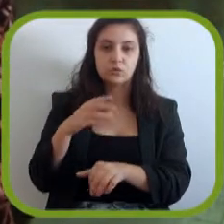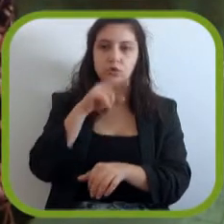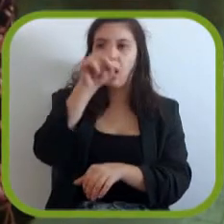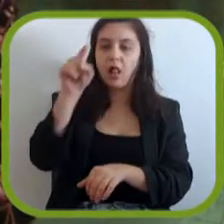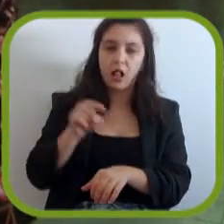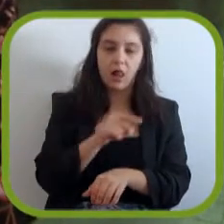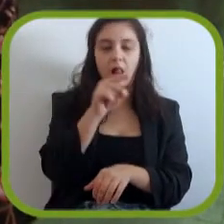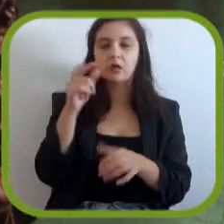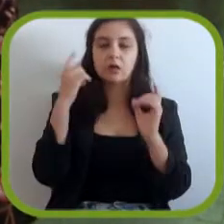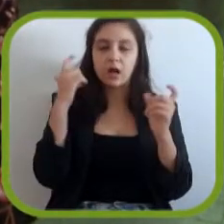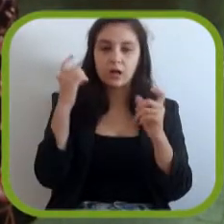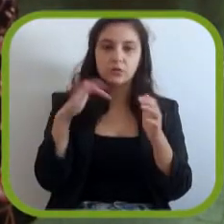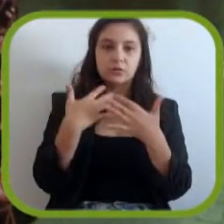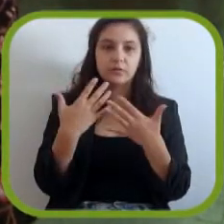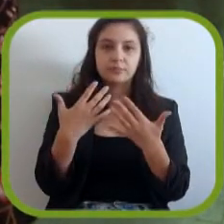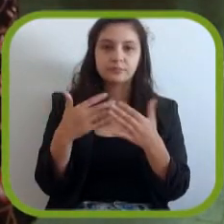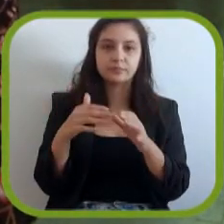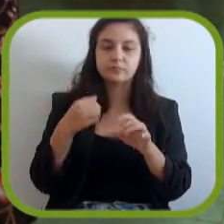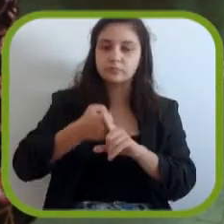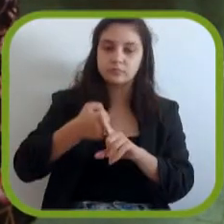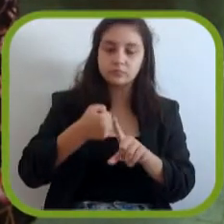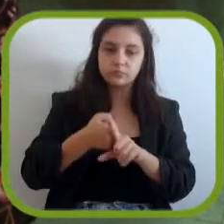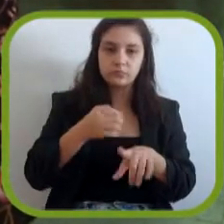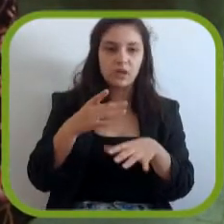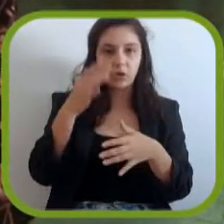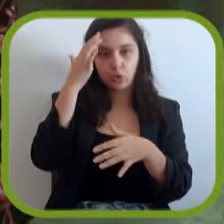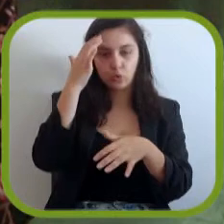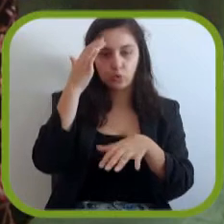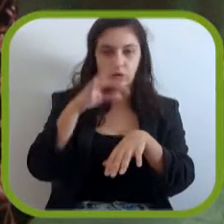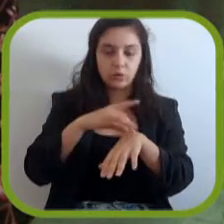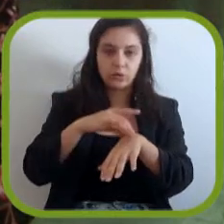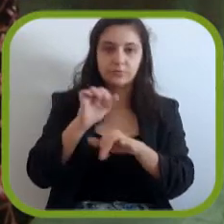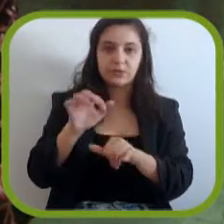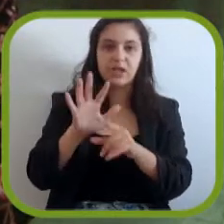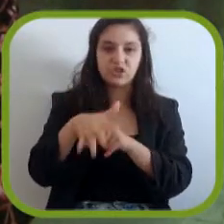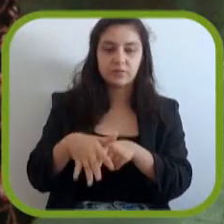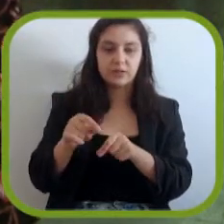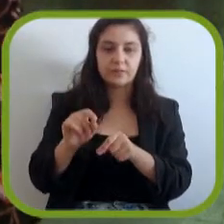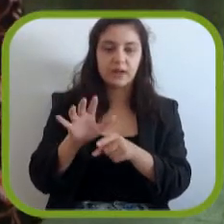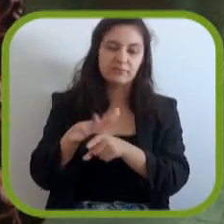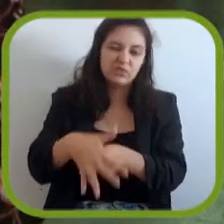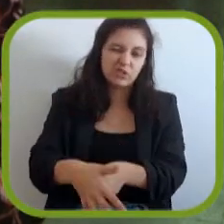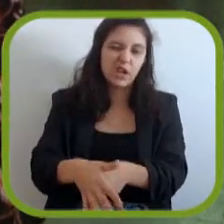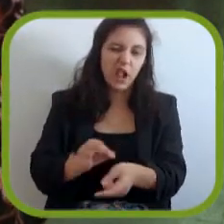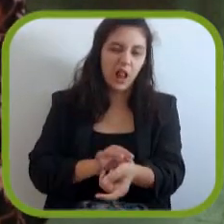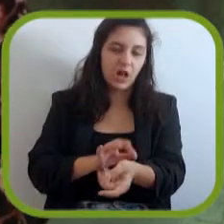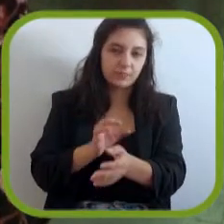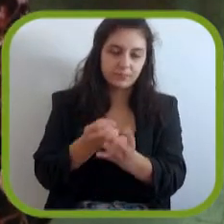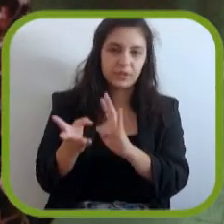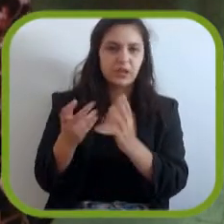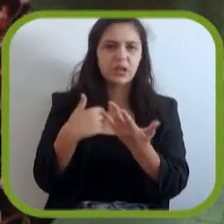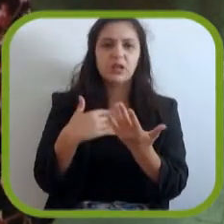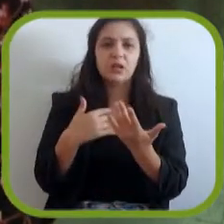rádio do país, este projeto e os seus intervenientes lutam diariamente contra o estigma da saúde mental, a discriminação e